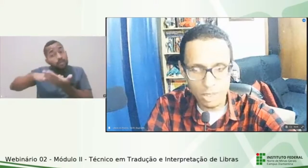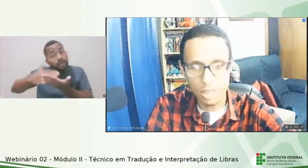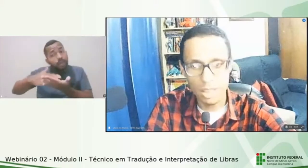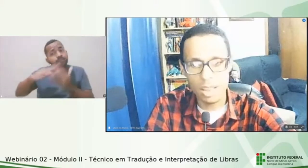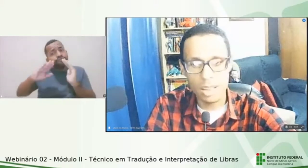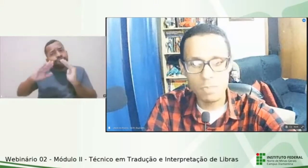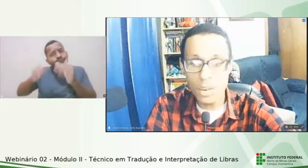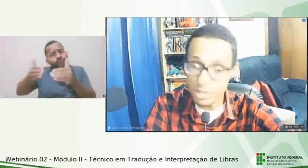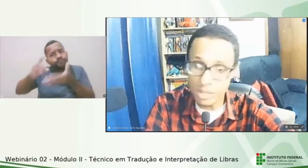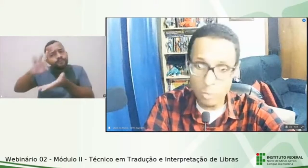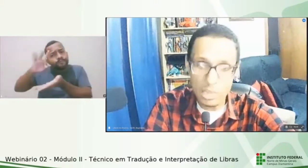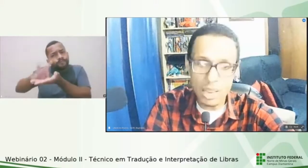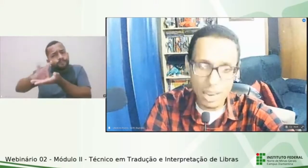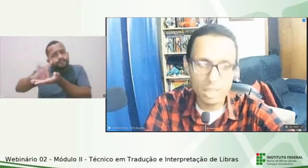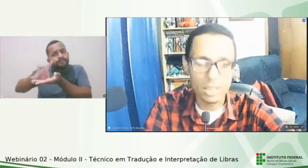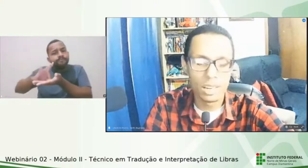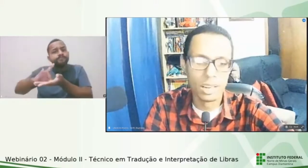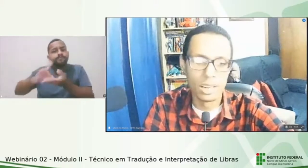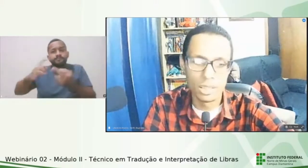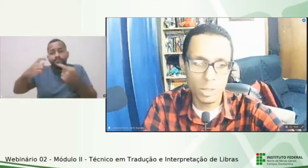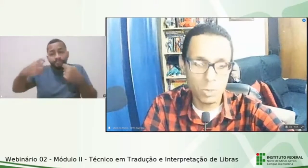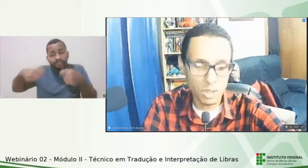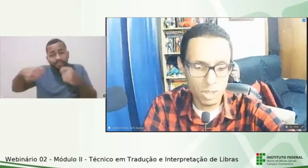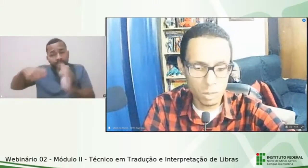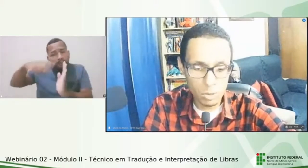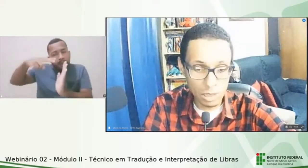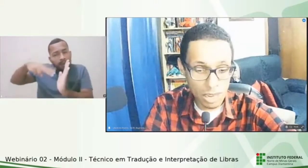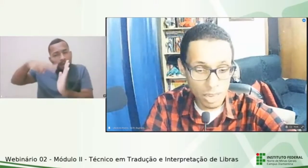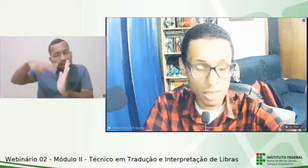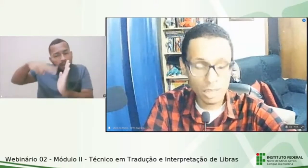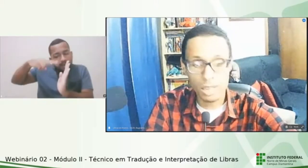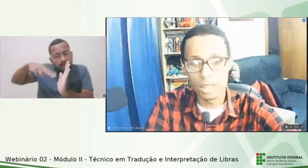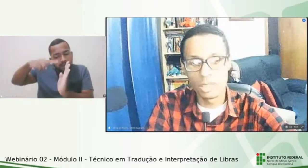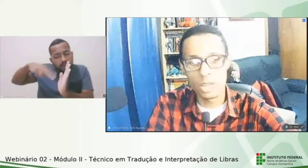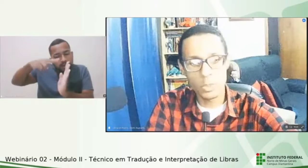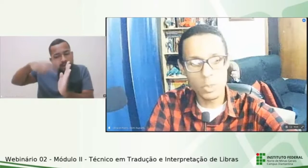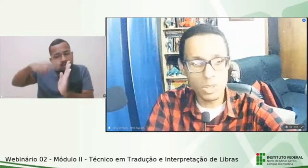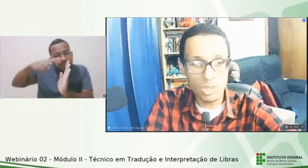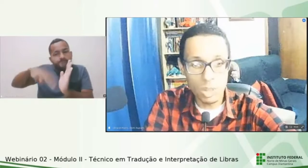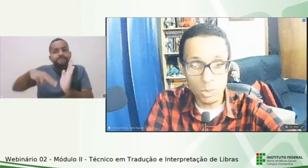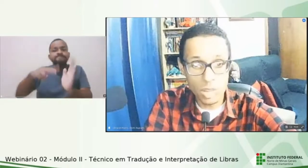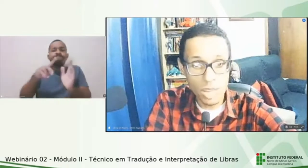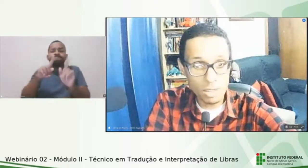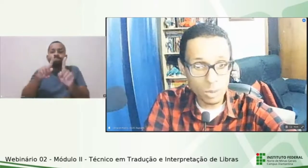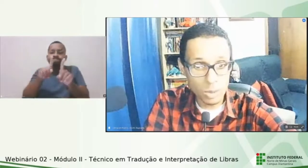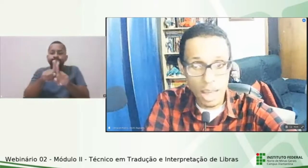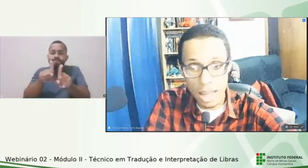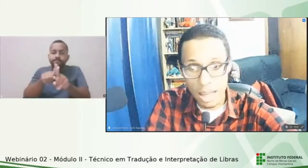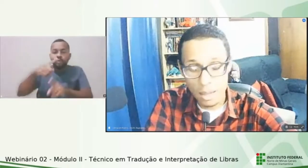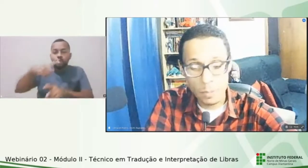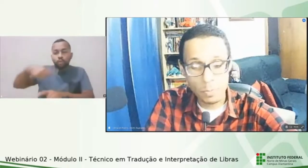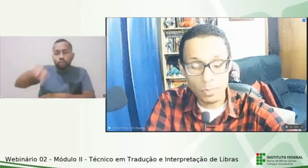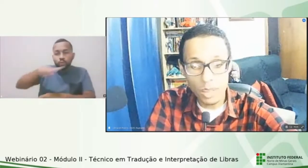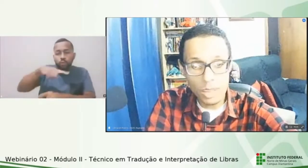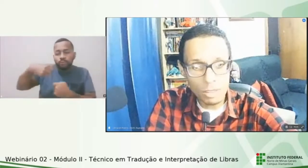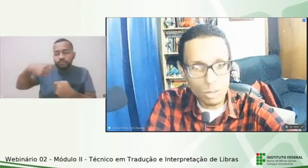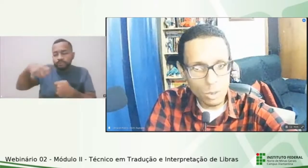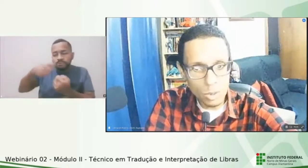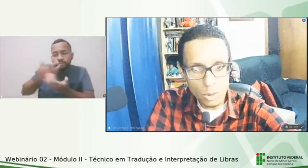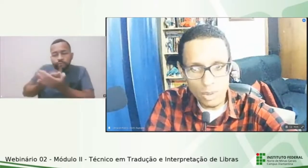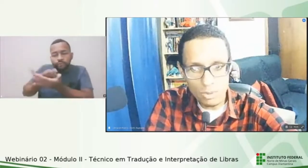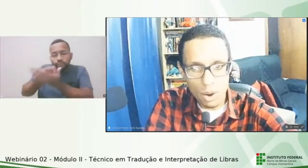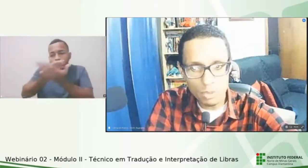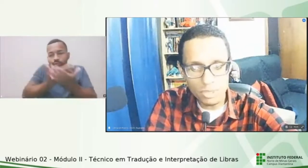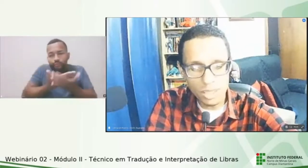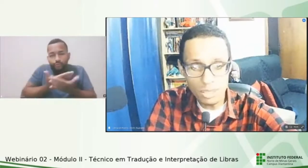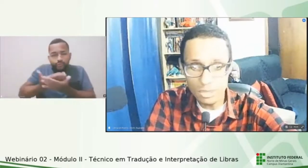realmente precisamos ler. Nós precisamos ler, nós precisamos estudar, e isso